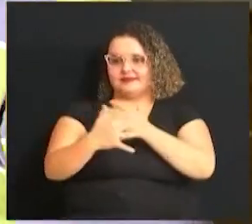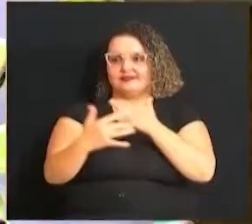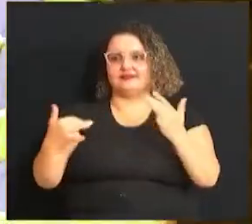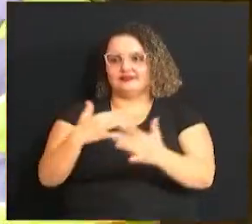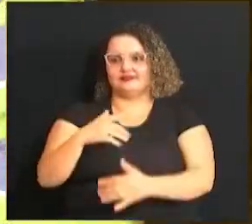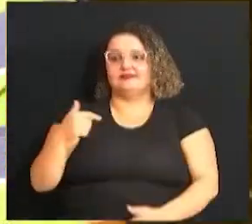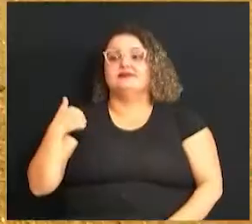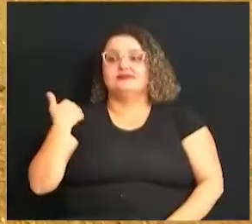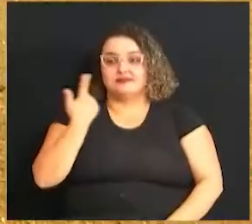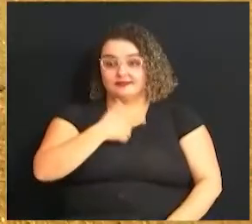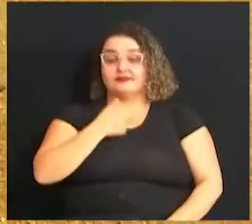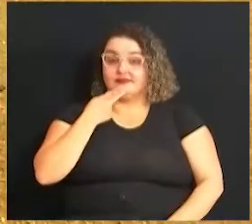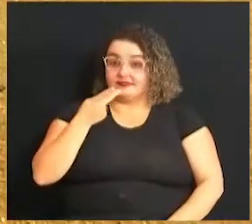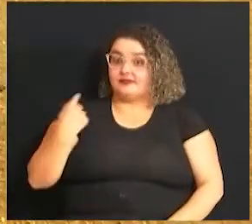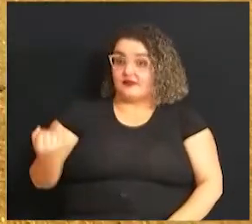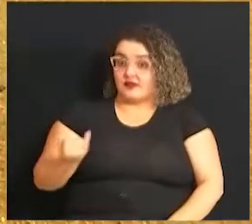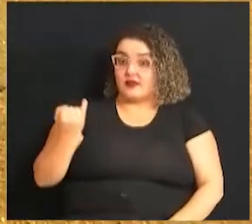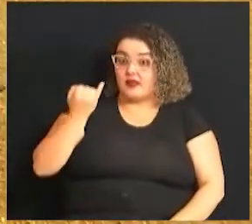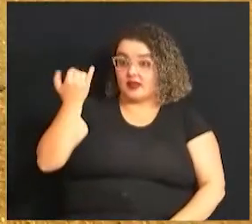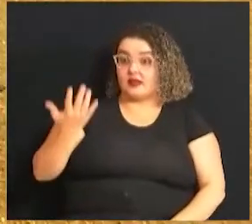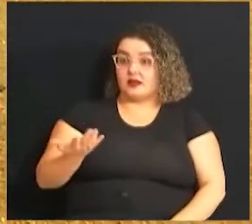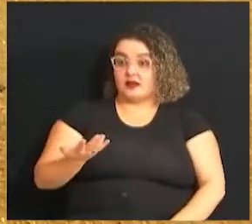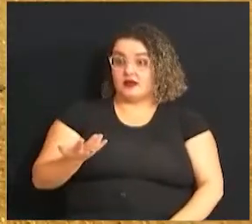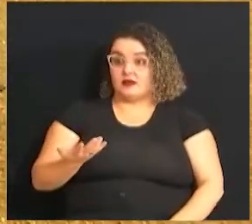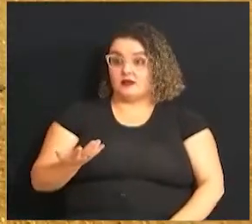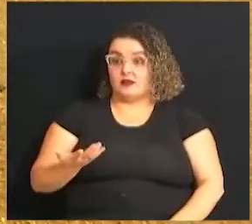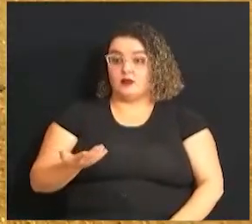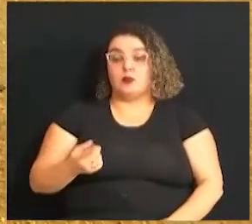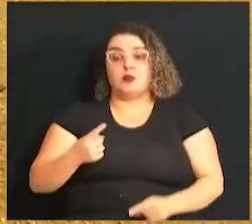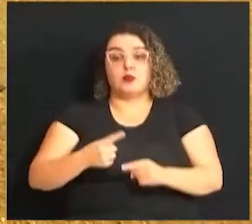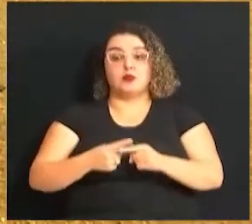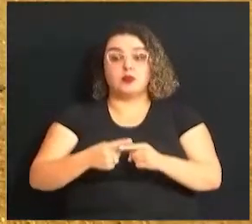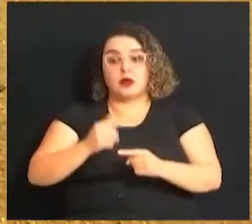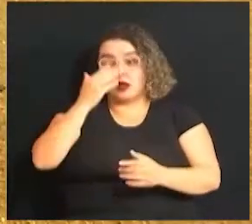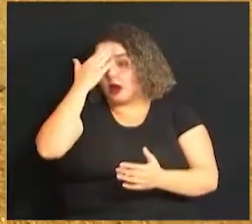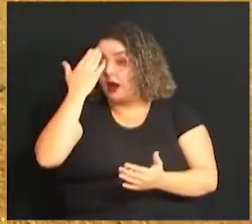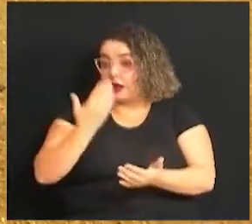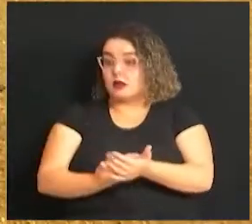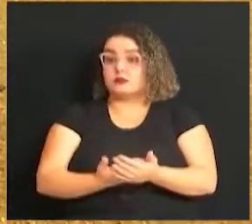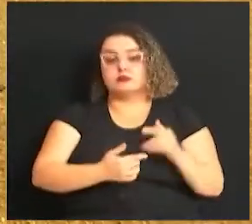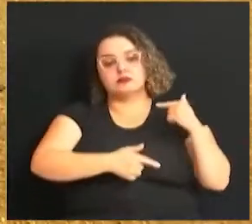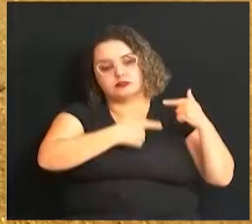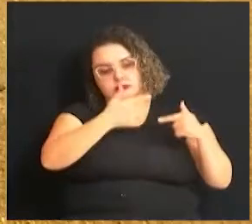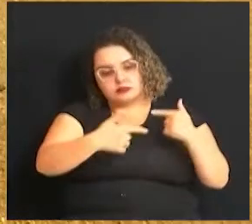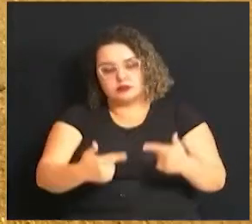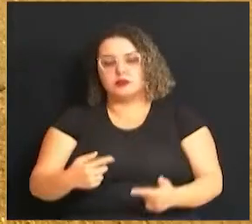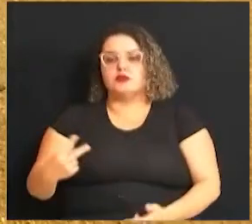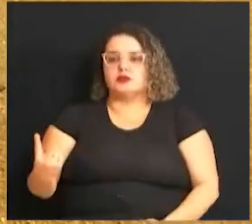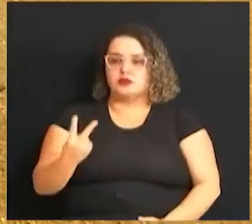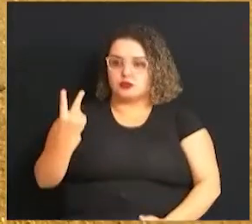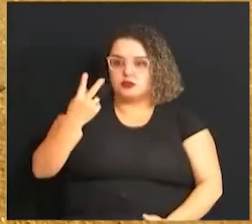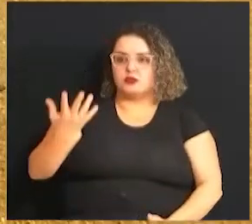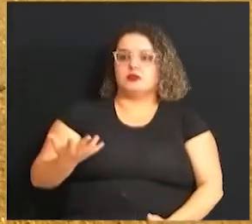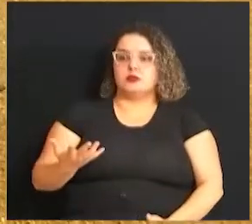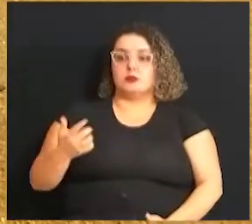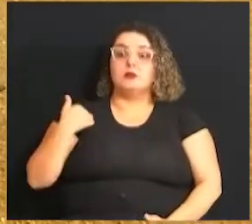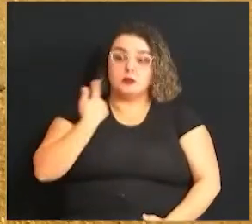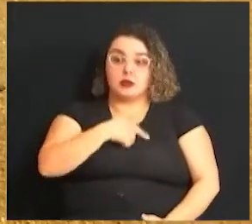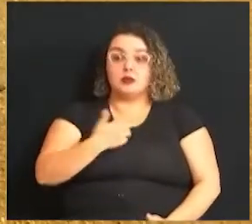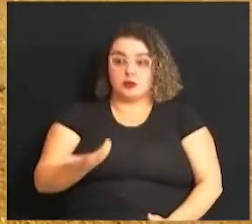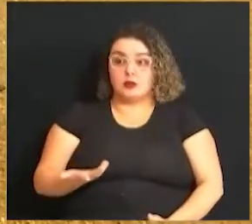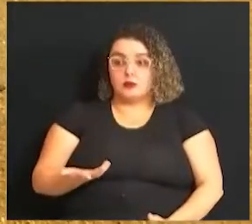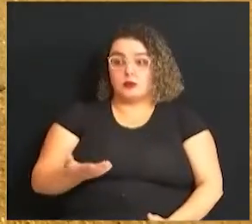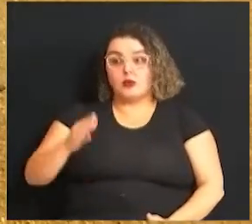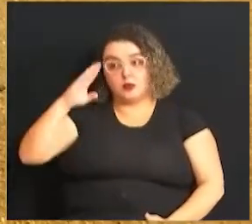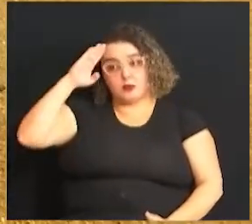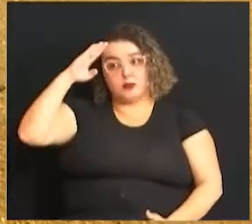cenário urbano. Para nós, como eu falei, é muito importante a gente manter, mesmo porque a gente cultua muito a questão das tradições, dos valores que são